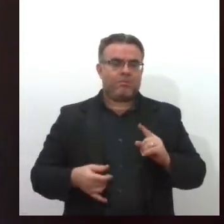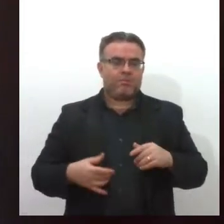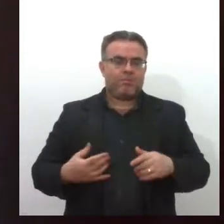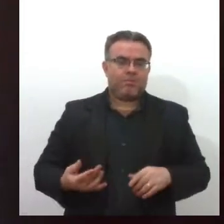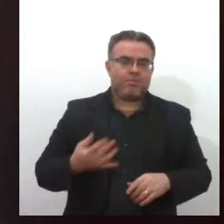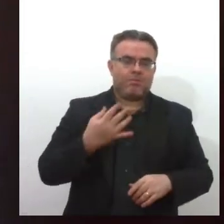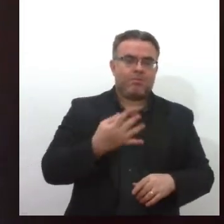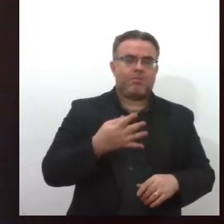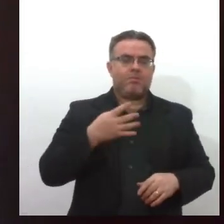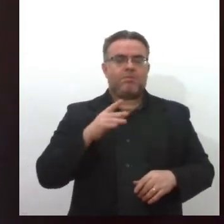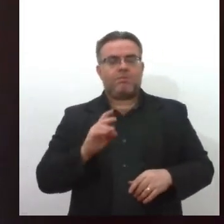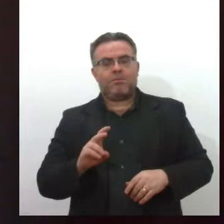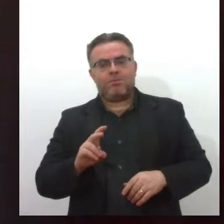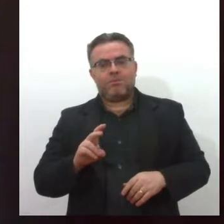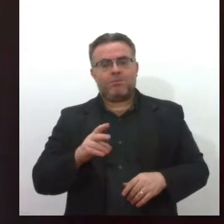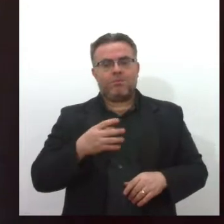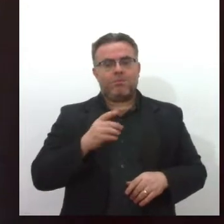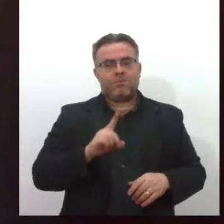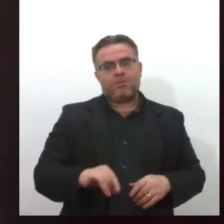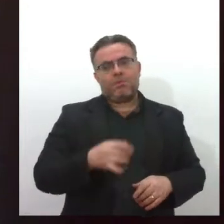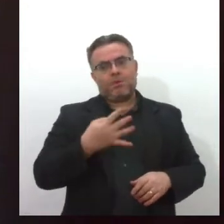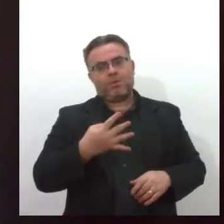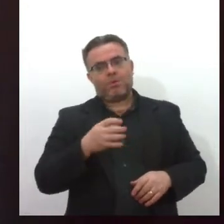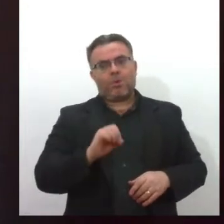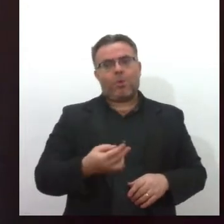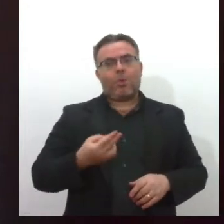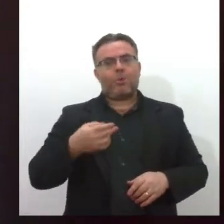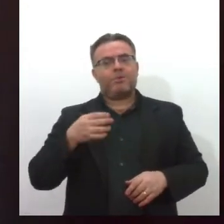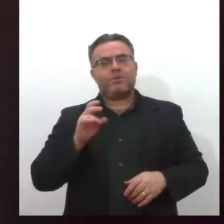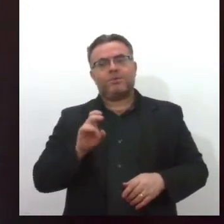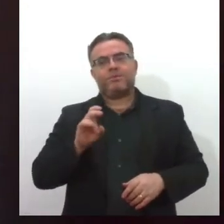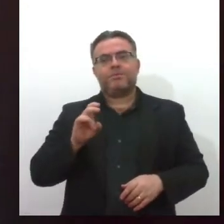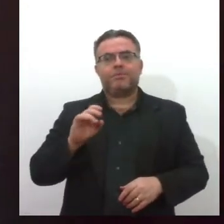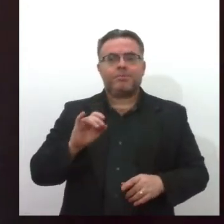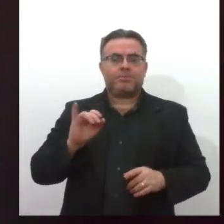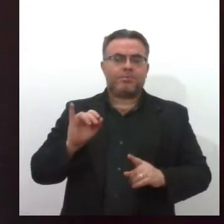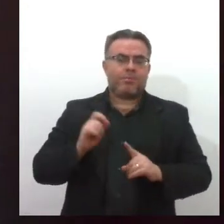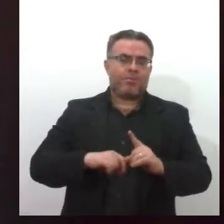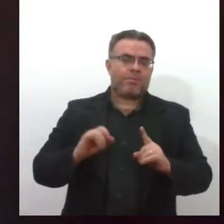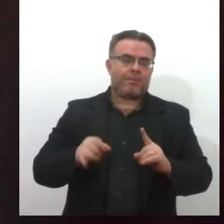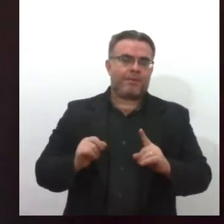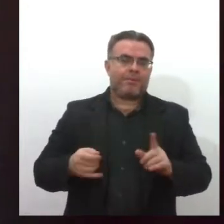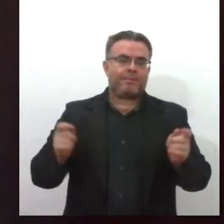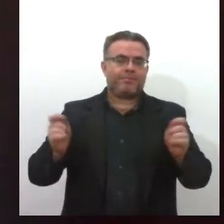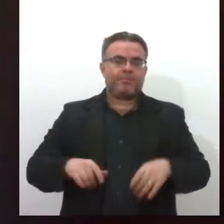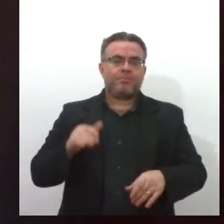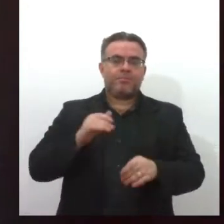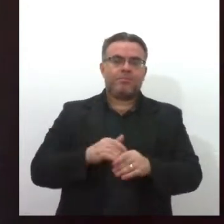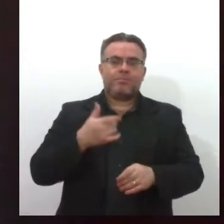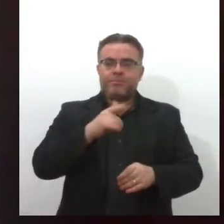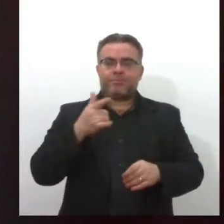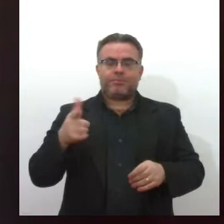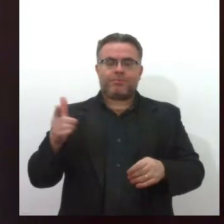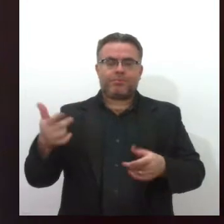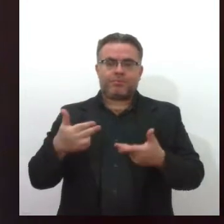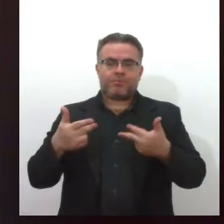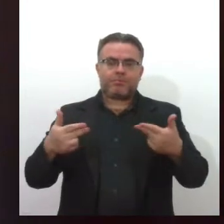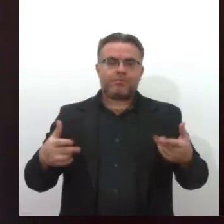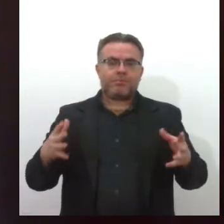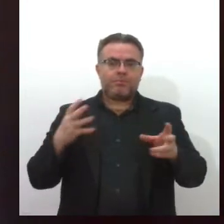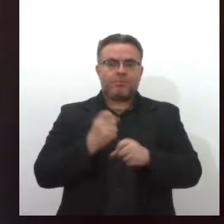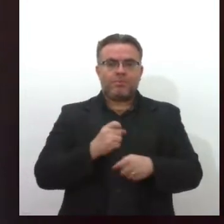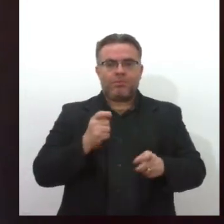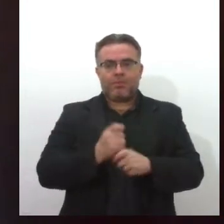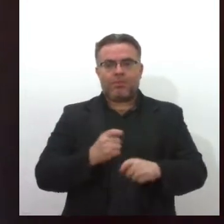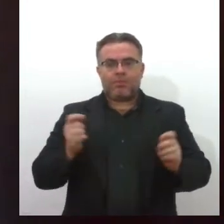4 e 5 de janeiro, nós deveremos estar votando ainda outras proposições oriundas de